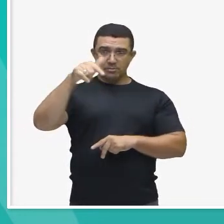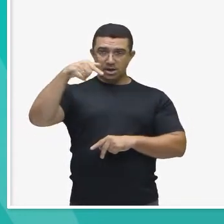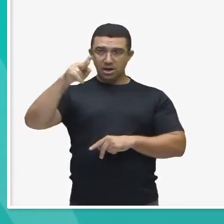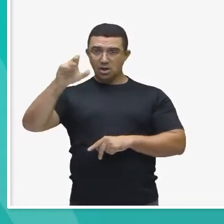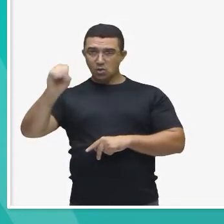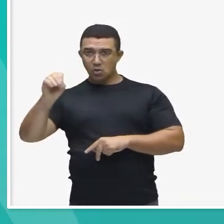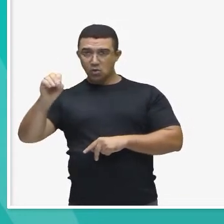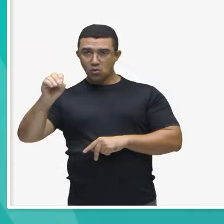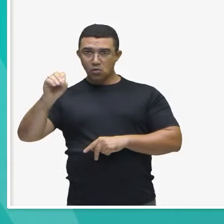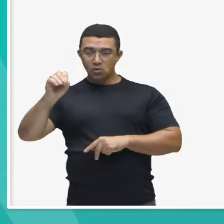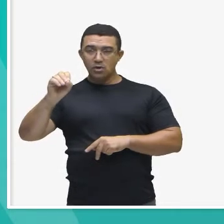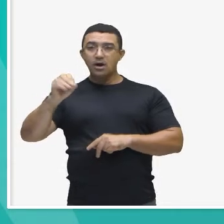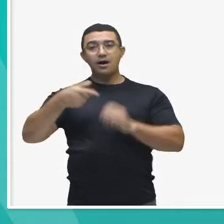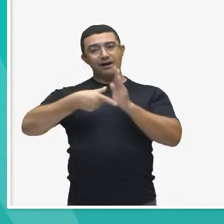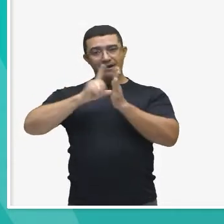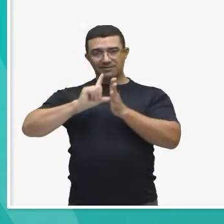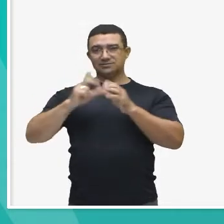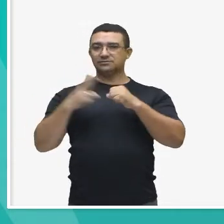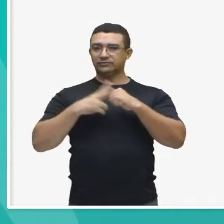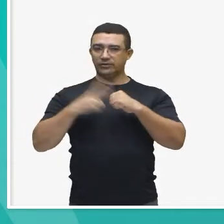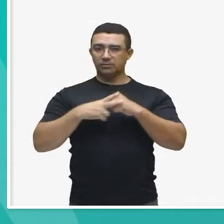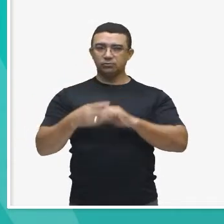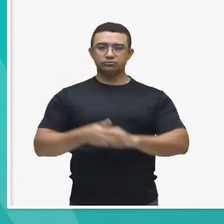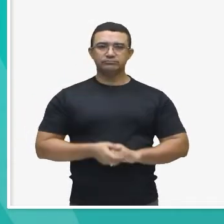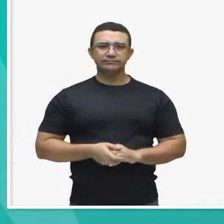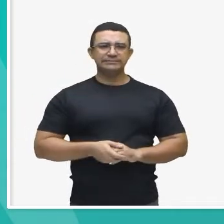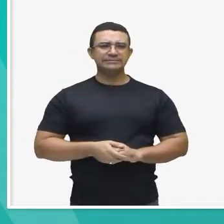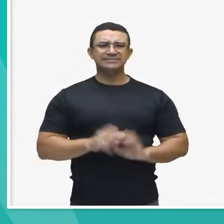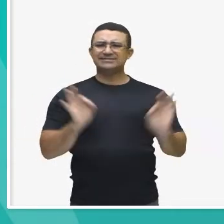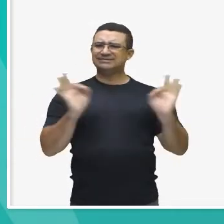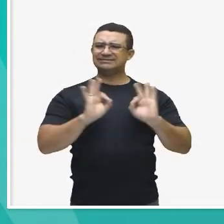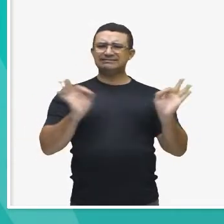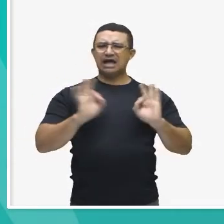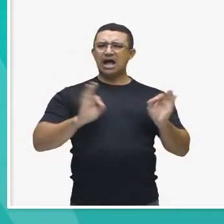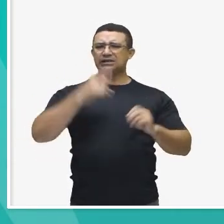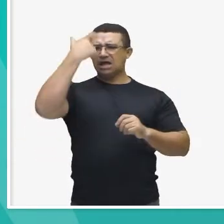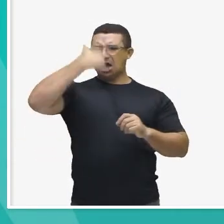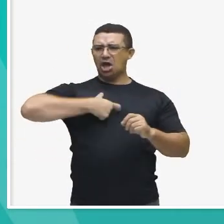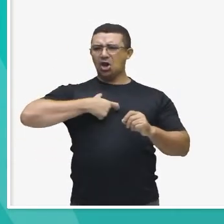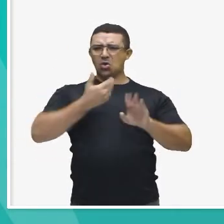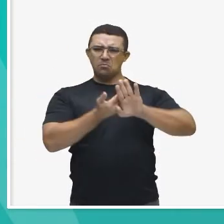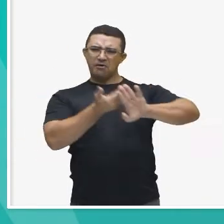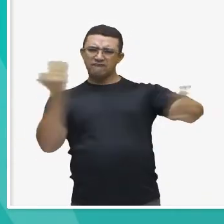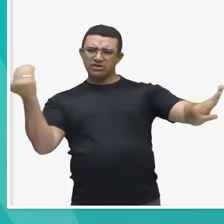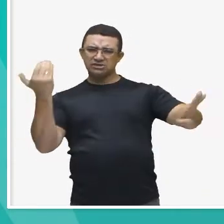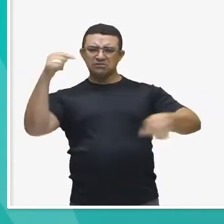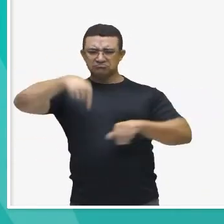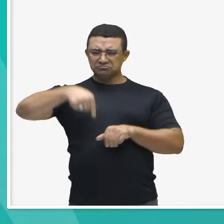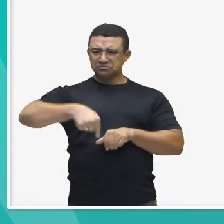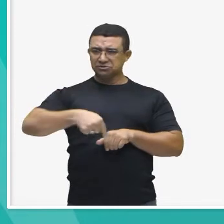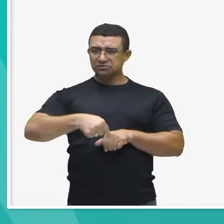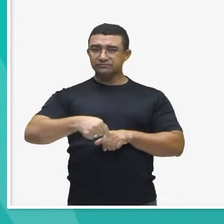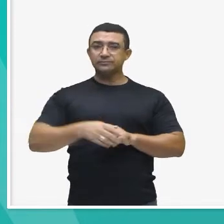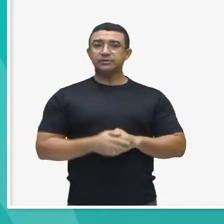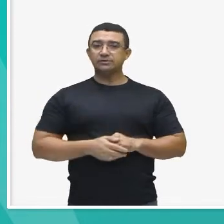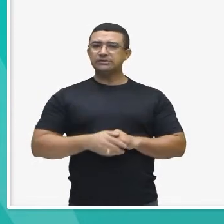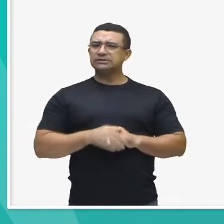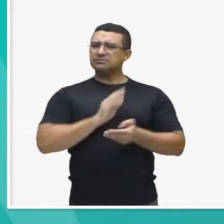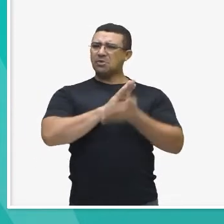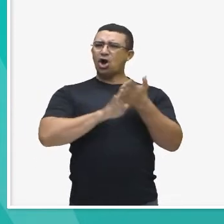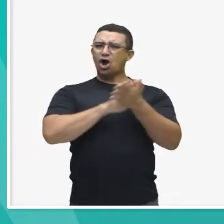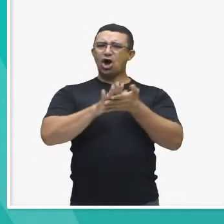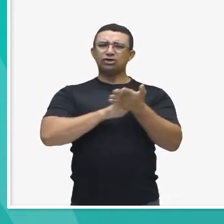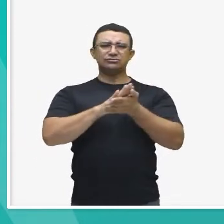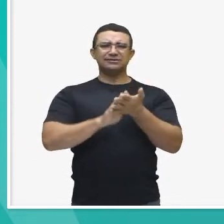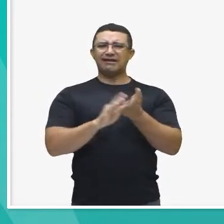antes do verbo. De modo algum me afastarei daqui. Então, de modo algum é uma expressão negativa